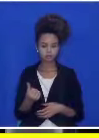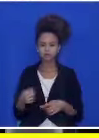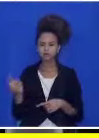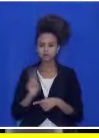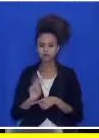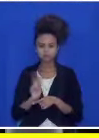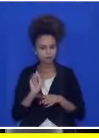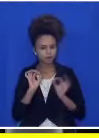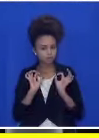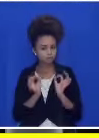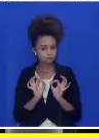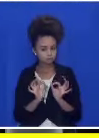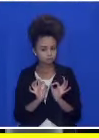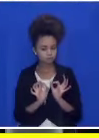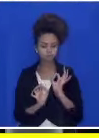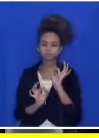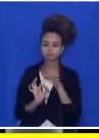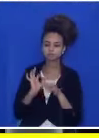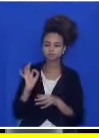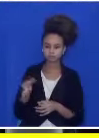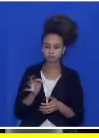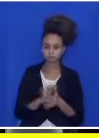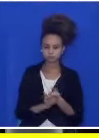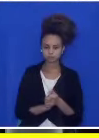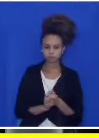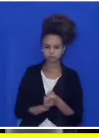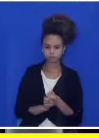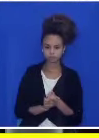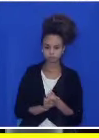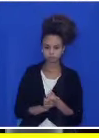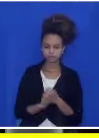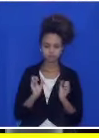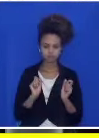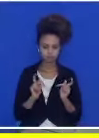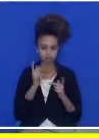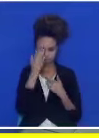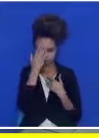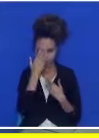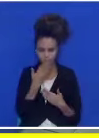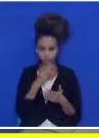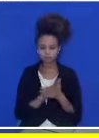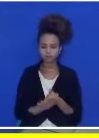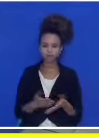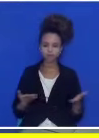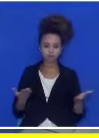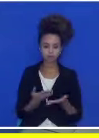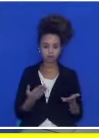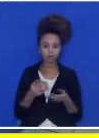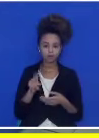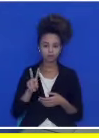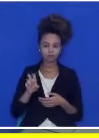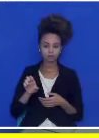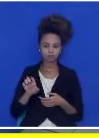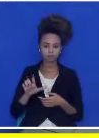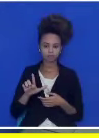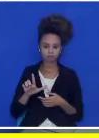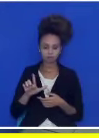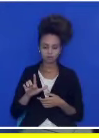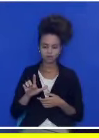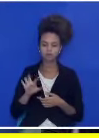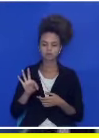As senhoras confirmam os números sorteados? Sim, confirmo. Sim, confirmo. Ok, muito obrigado. E agora o Walter, nosso funcionário da